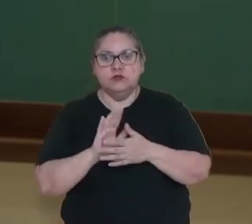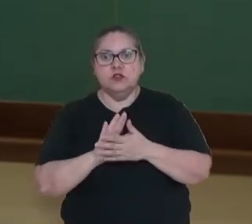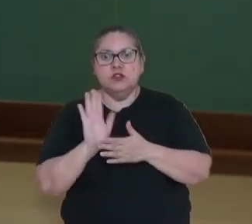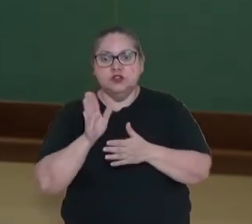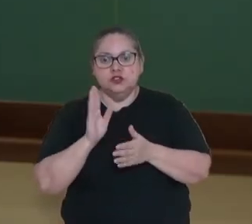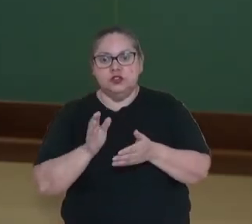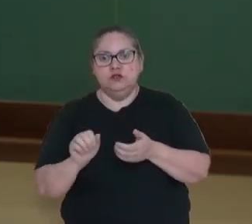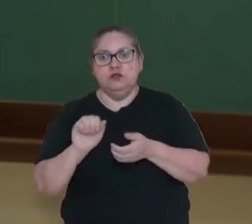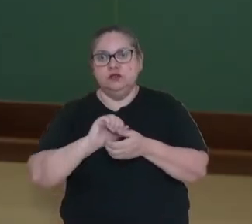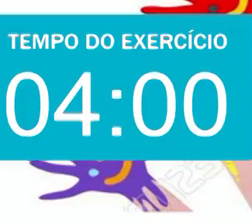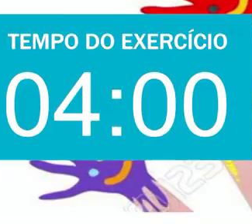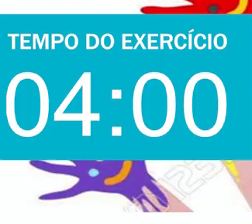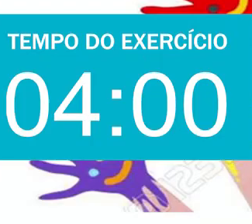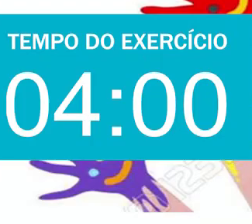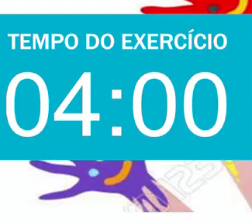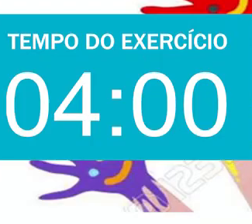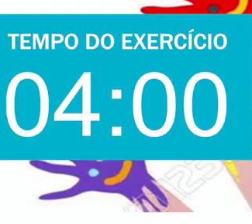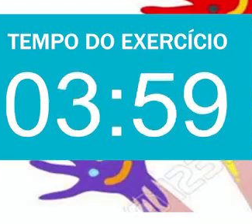a gente já volta.